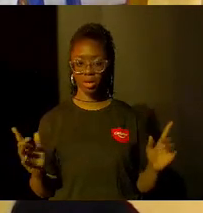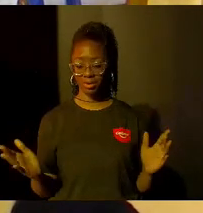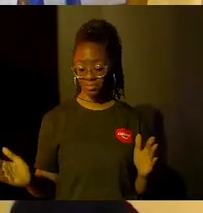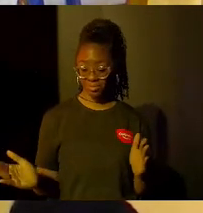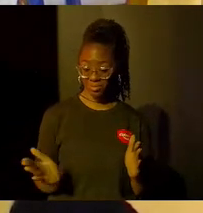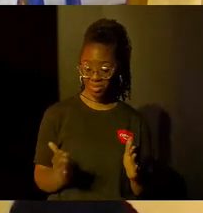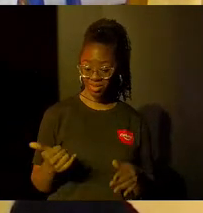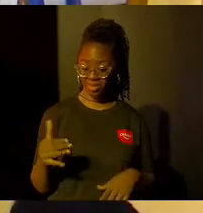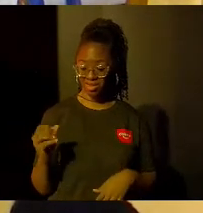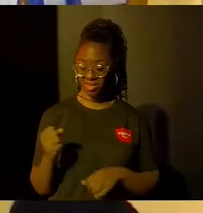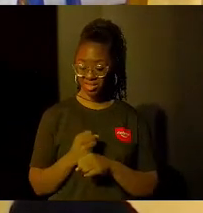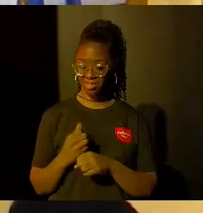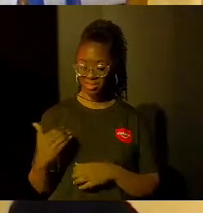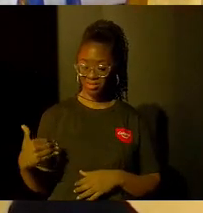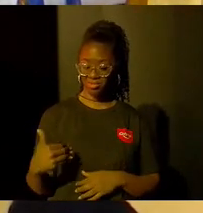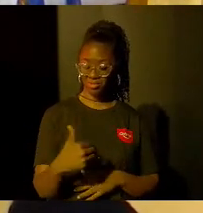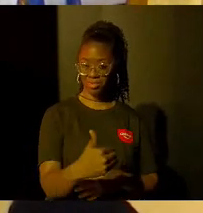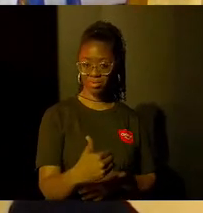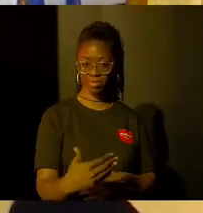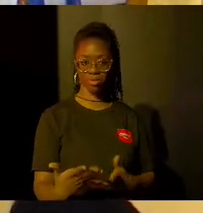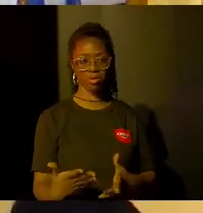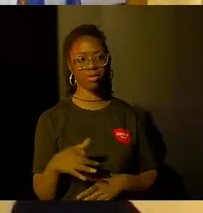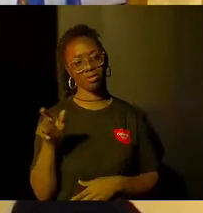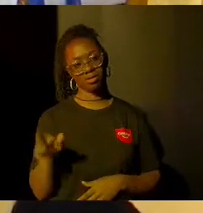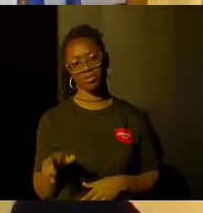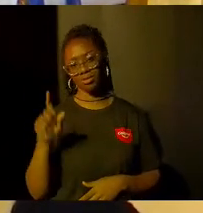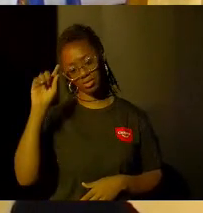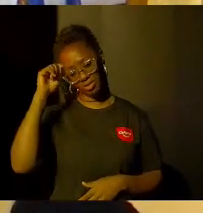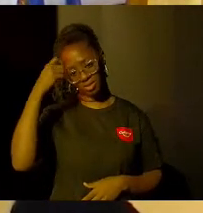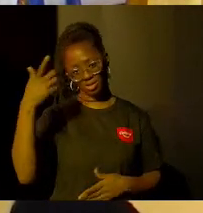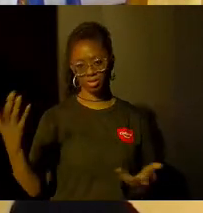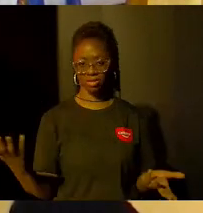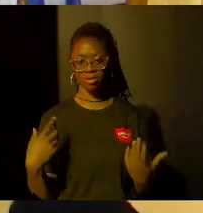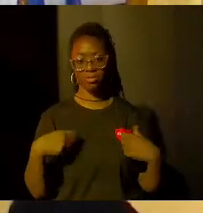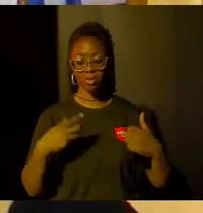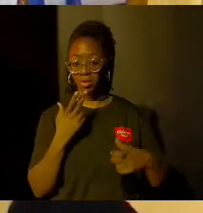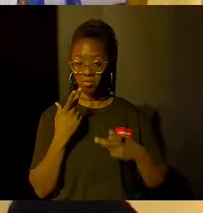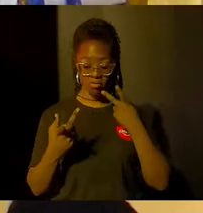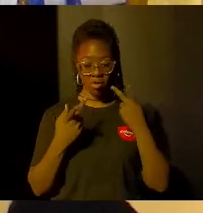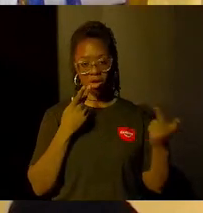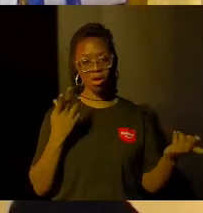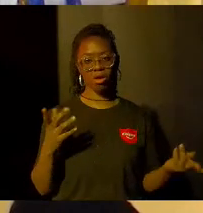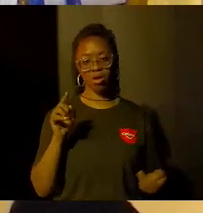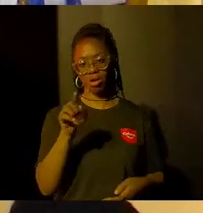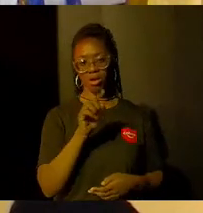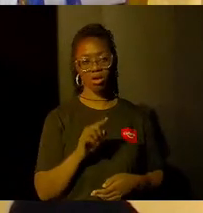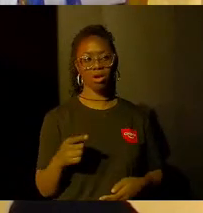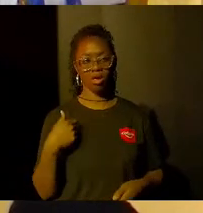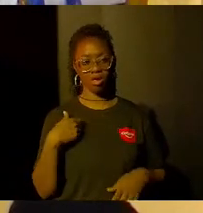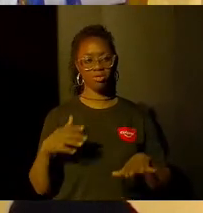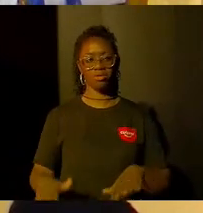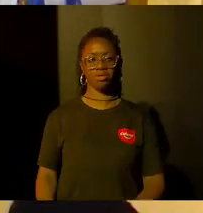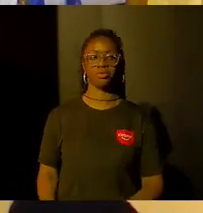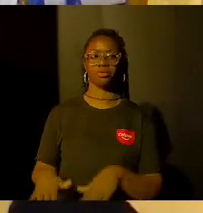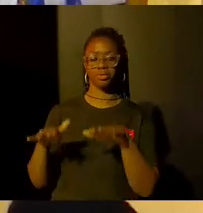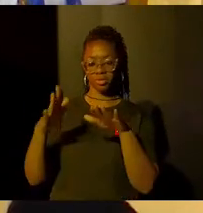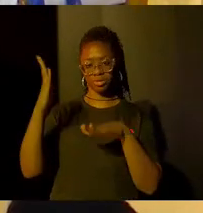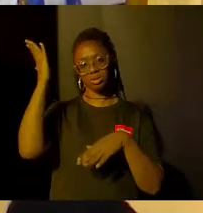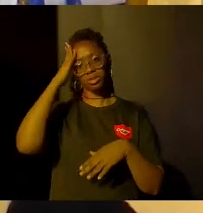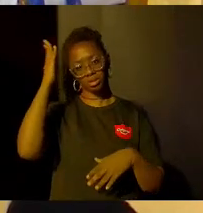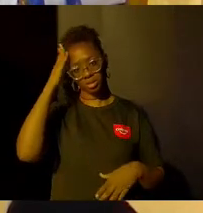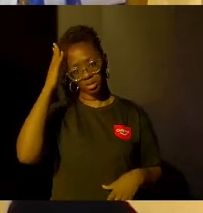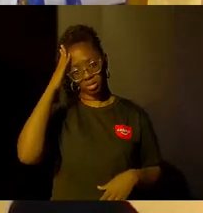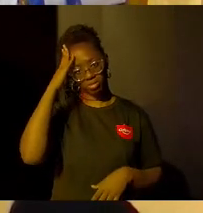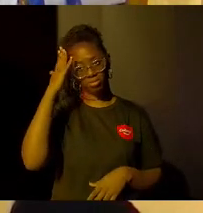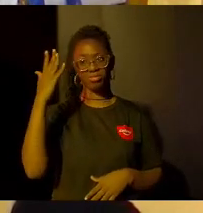vem essa conversa Machado de Assis é um cara preto aí ó Então eu preciso falar sobre isso eu eu vi o cara que cresceu sabendo que